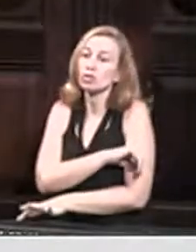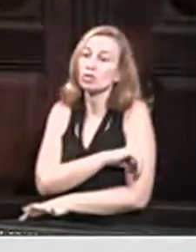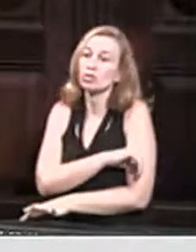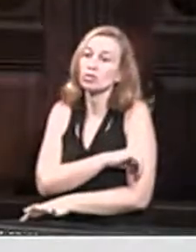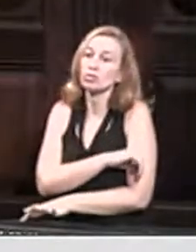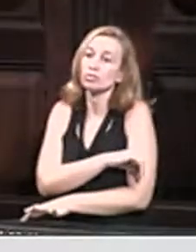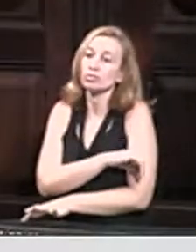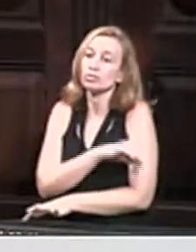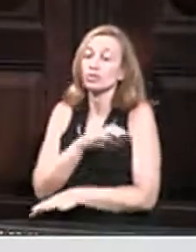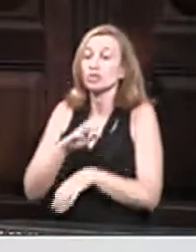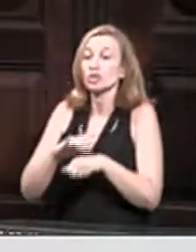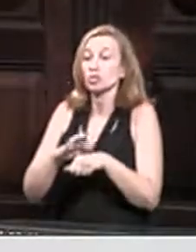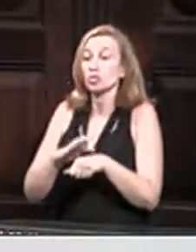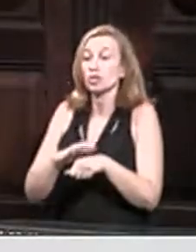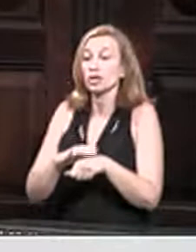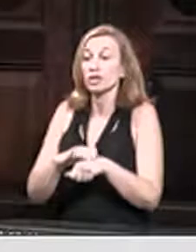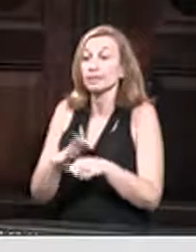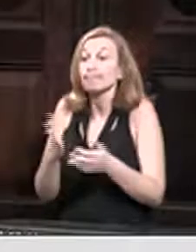que são impostas,